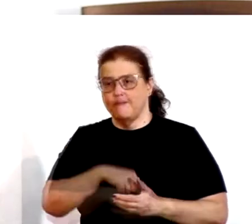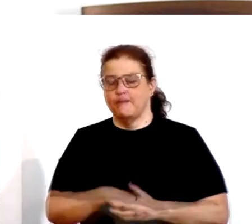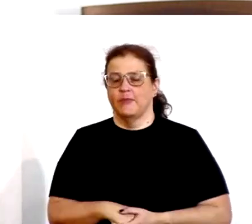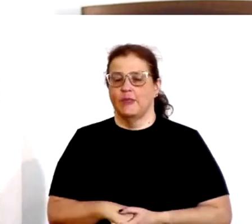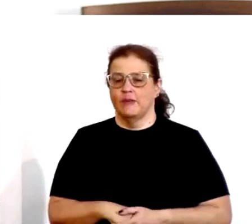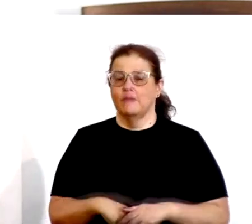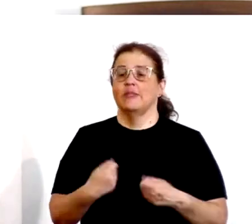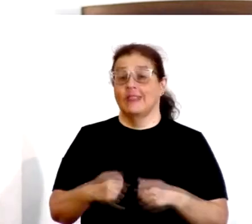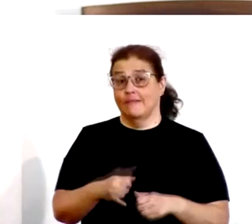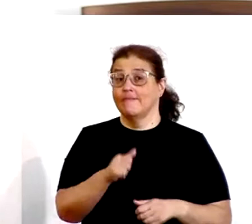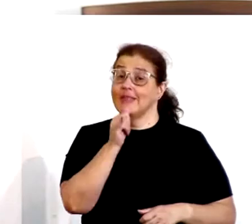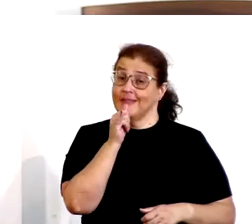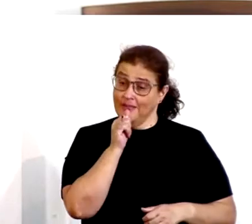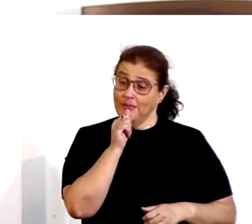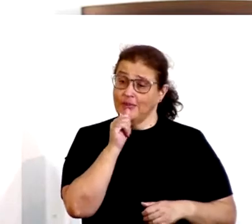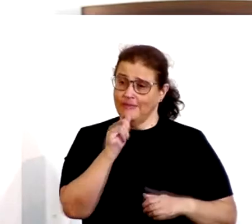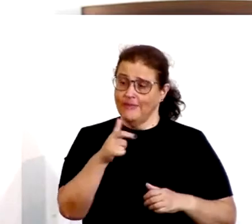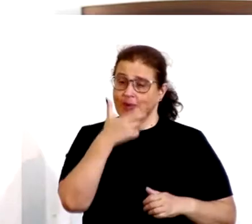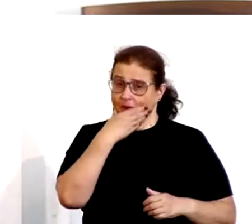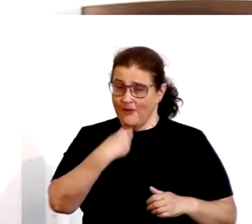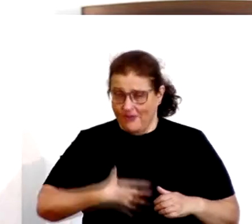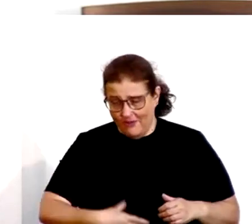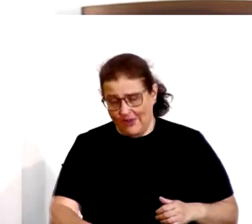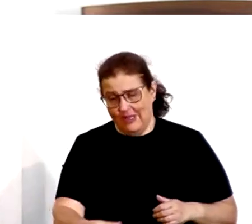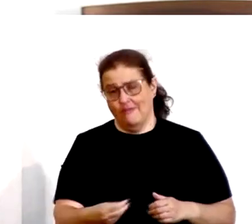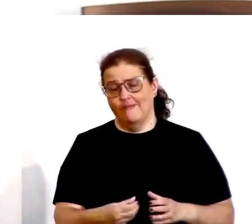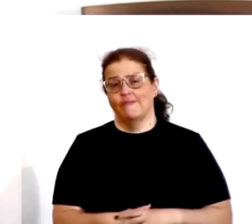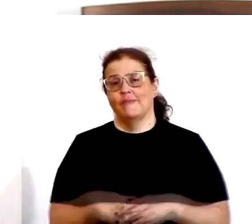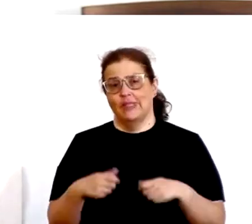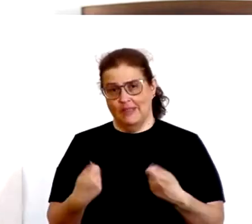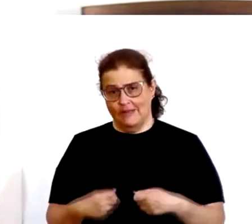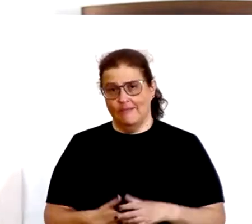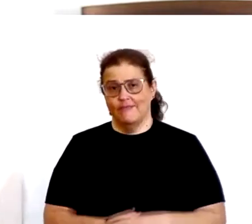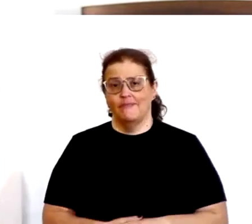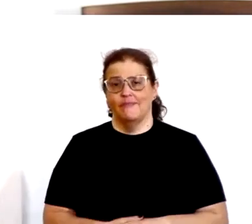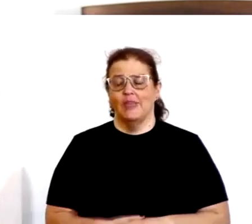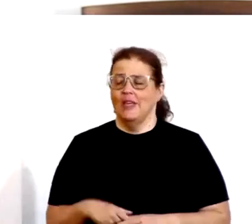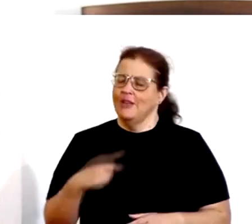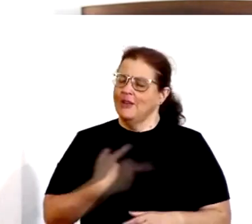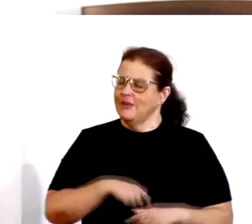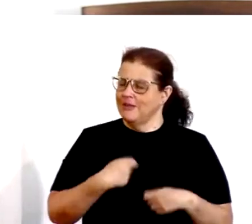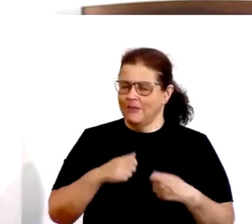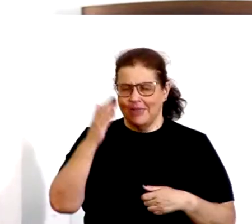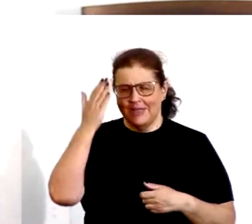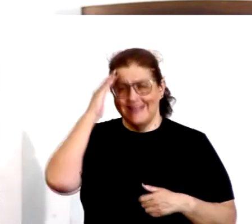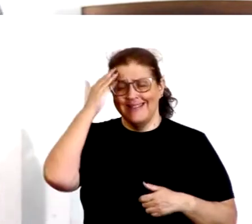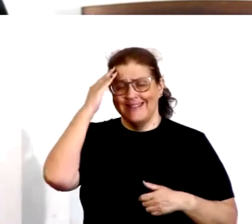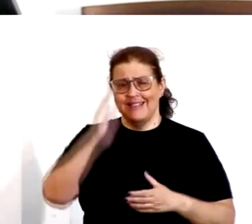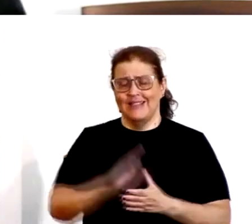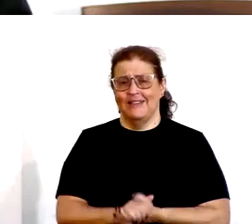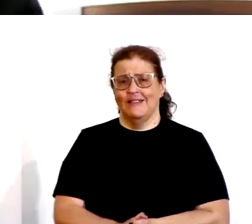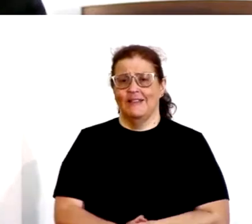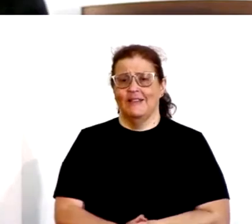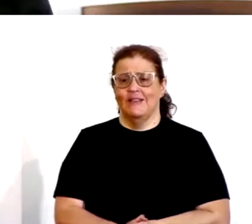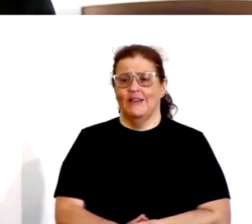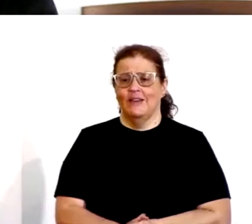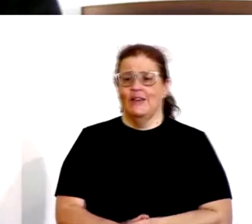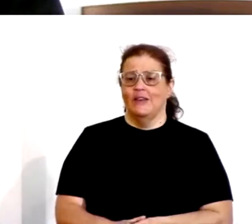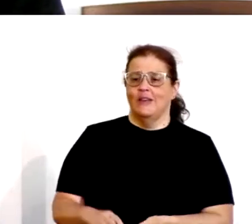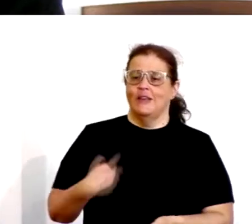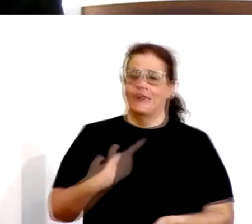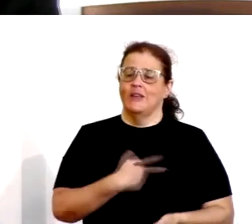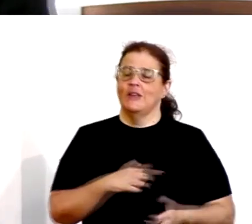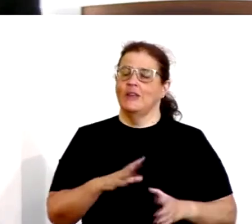nossos filhos. E o pedido sempre nosso, nos desenhos, é esse, para a gente entender se tudo aquilo que nós